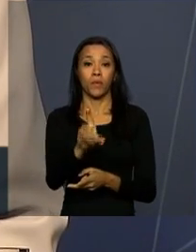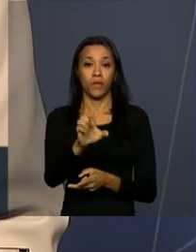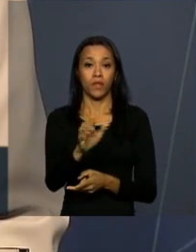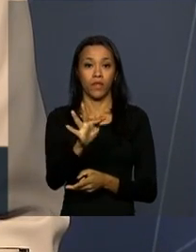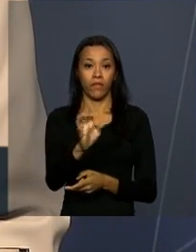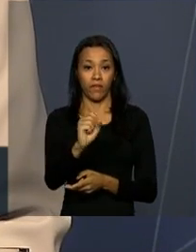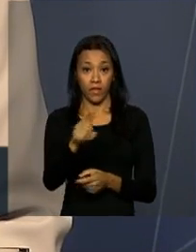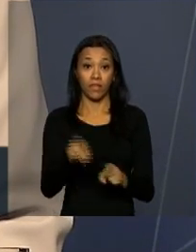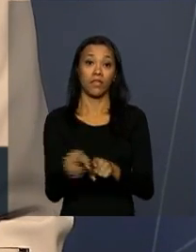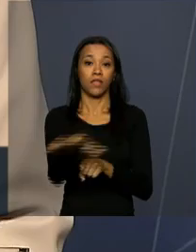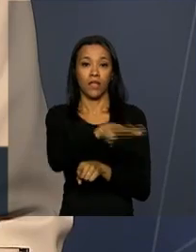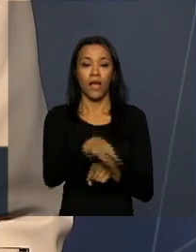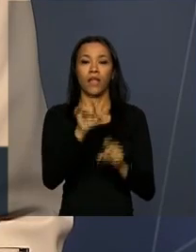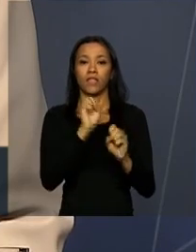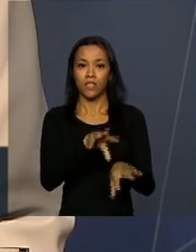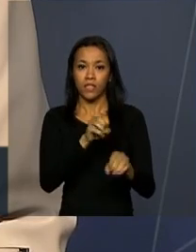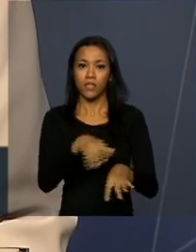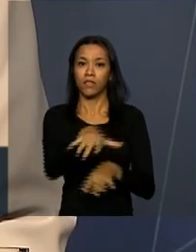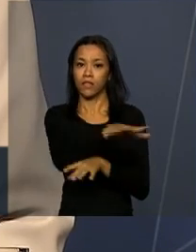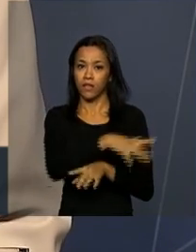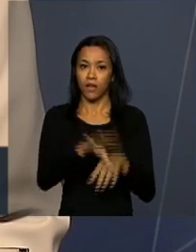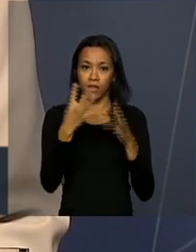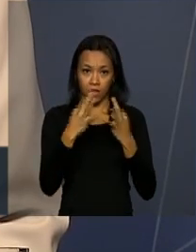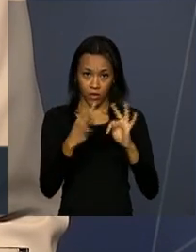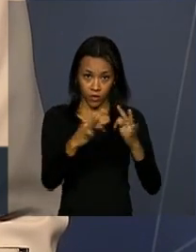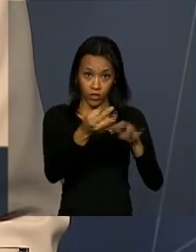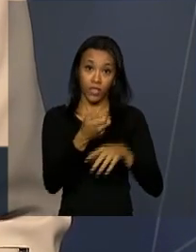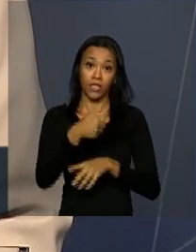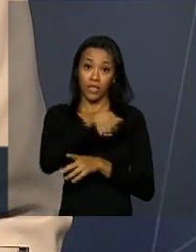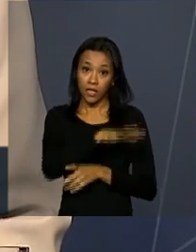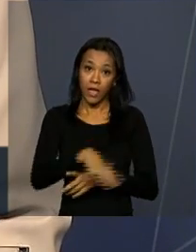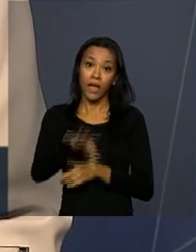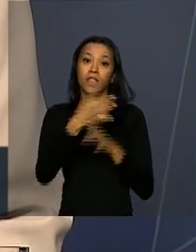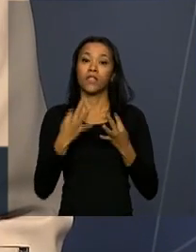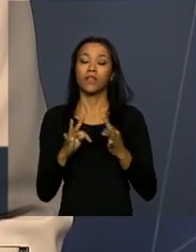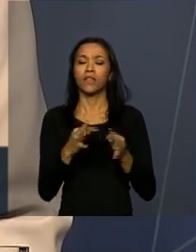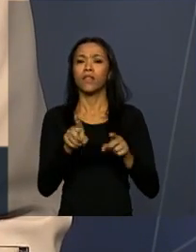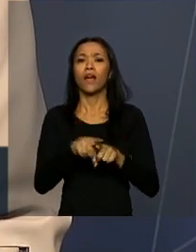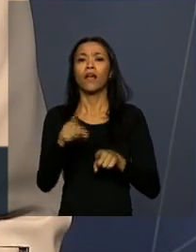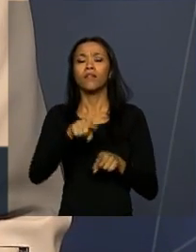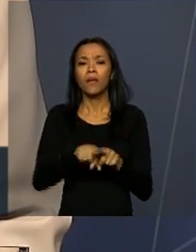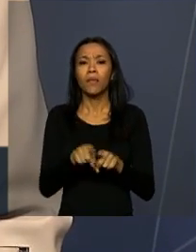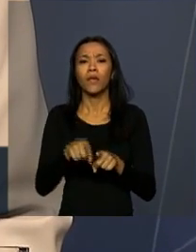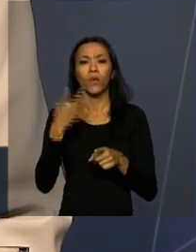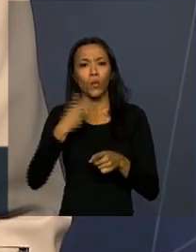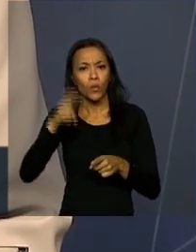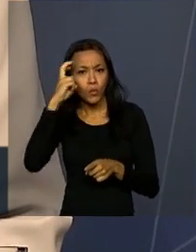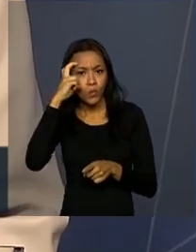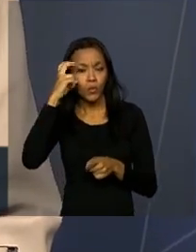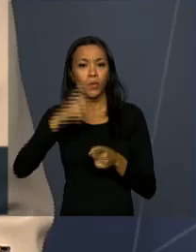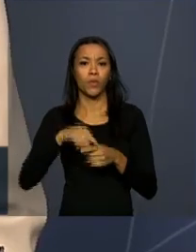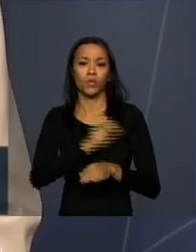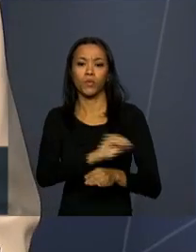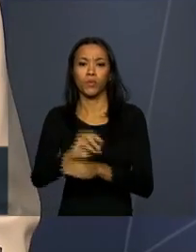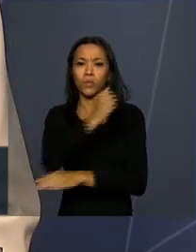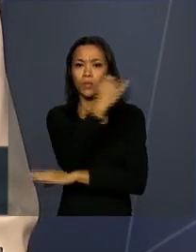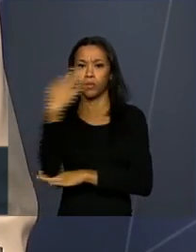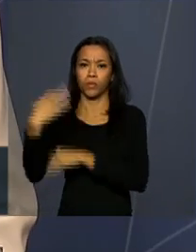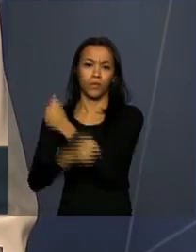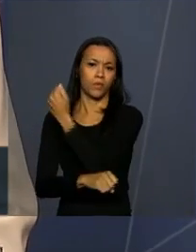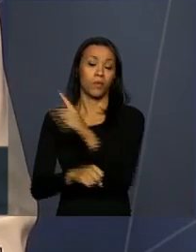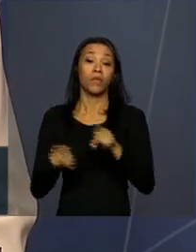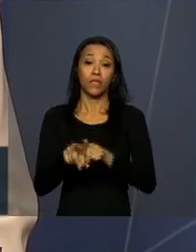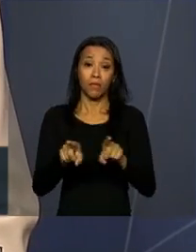ciência tecnologia e inovação energias renováveis meio ambiente cultura e diálogo sobre temas